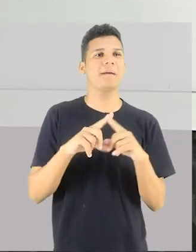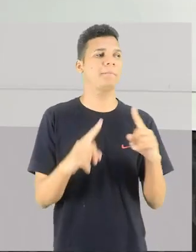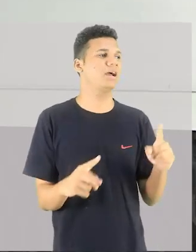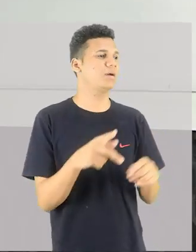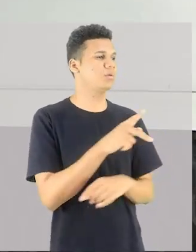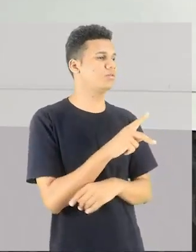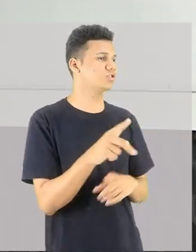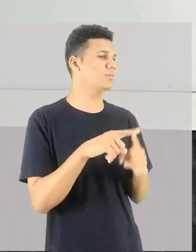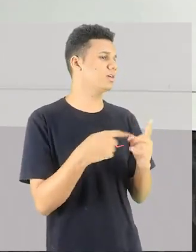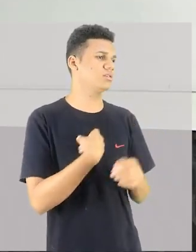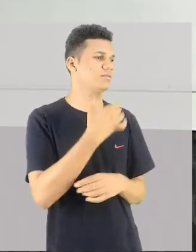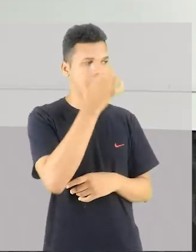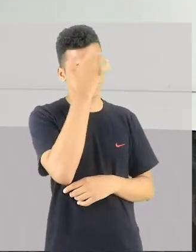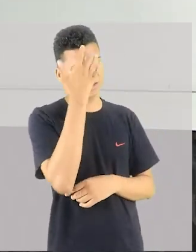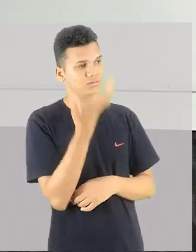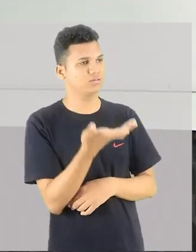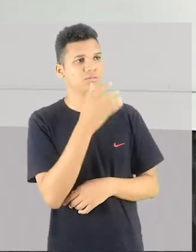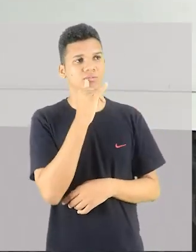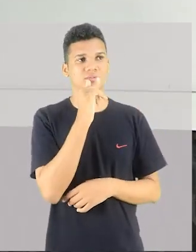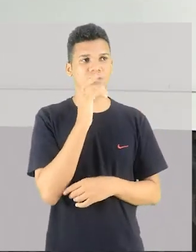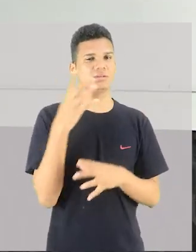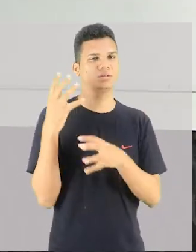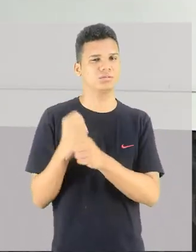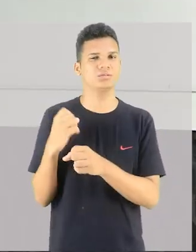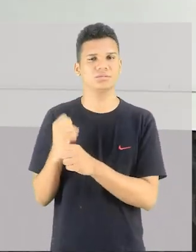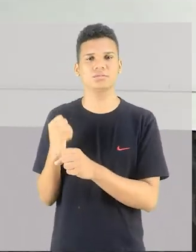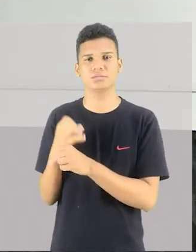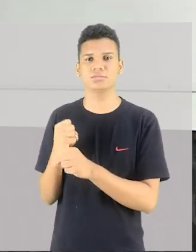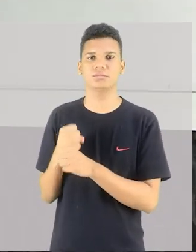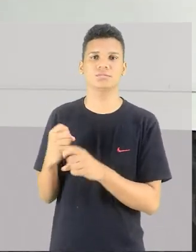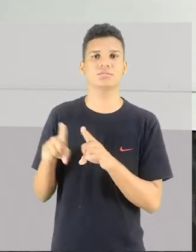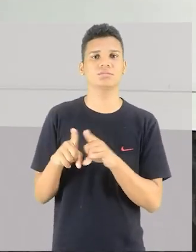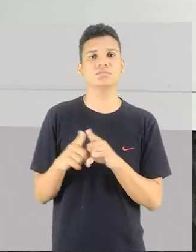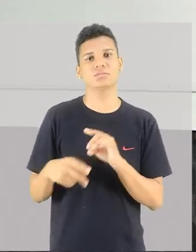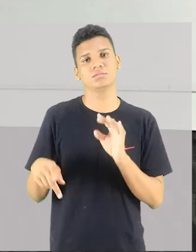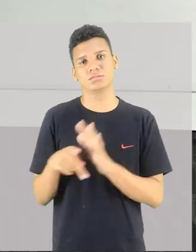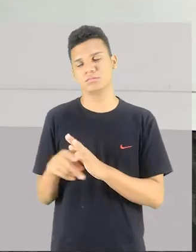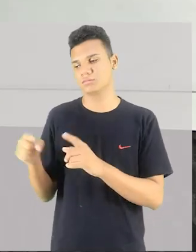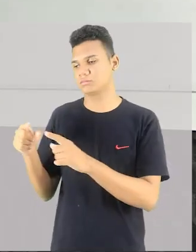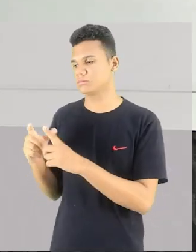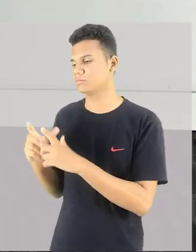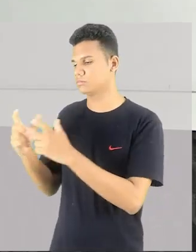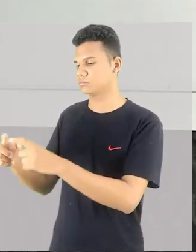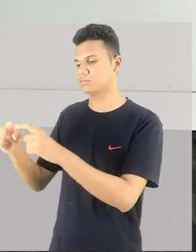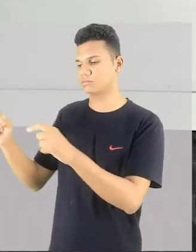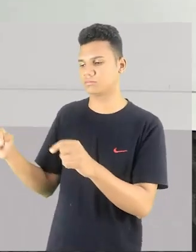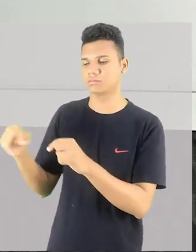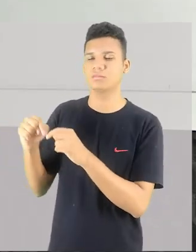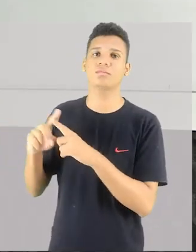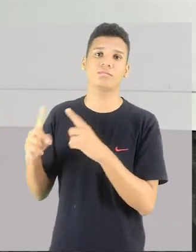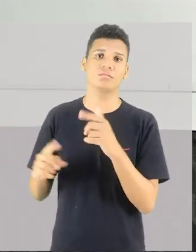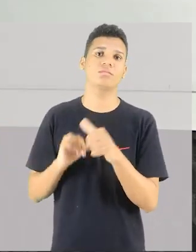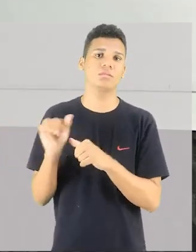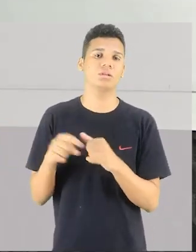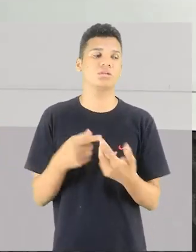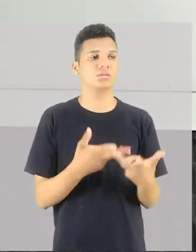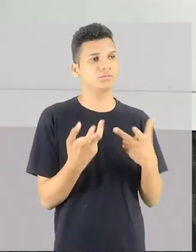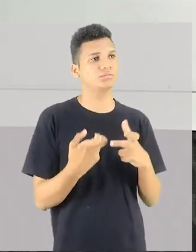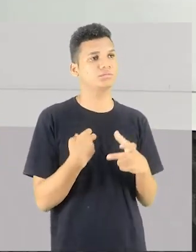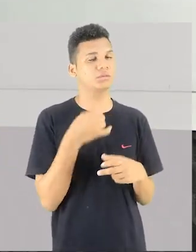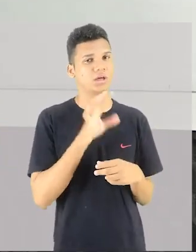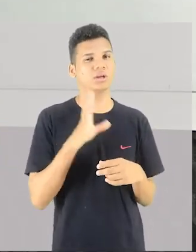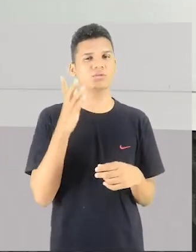então ficou fácil né então Teu calculo área desse círculo eu calculo área do quadrado subtraio com essa área você consegue